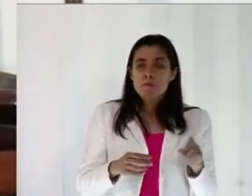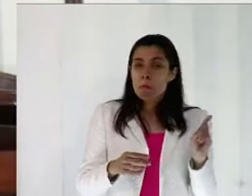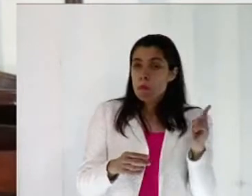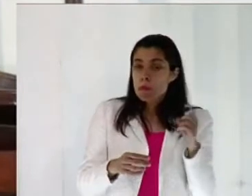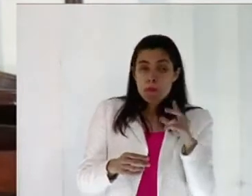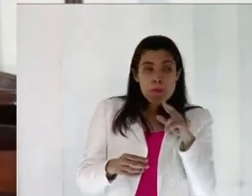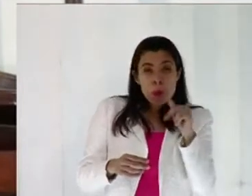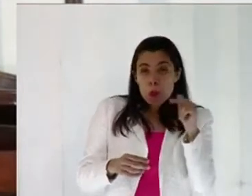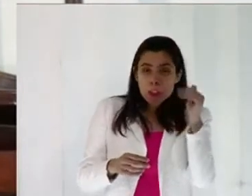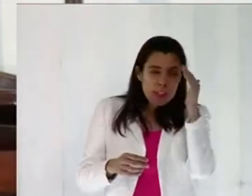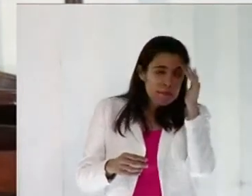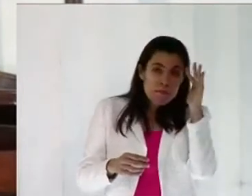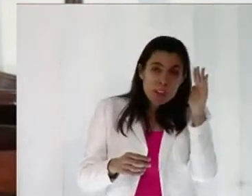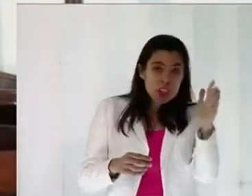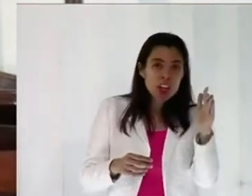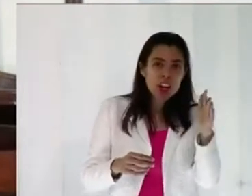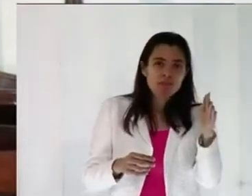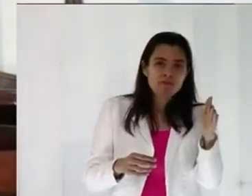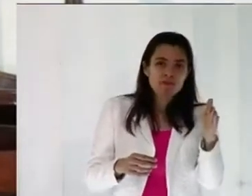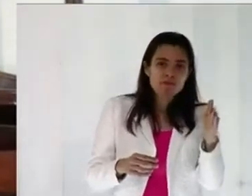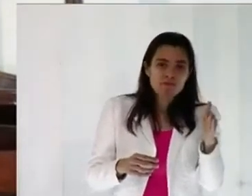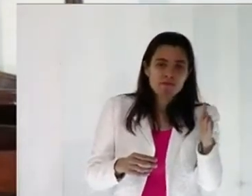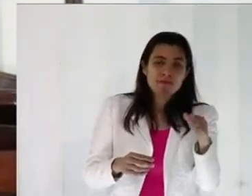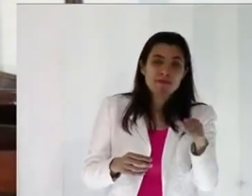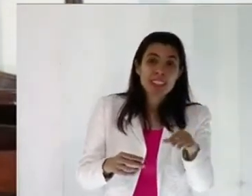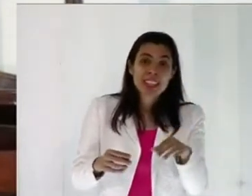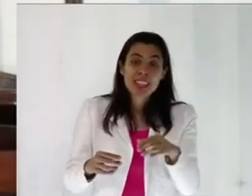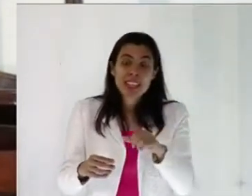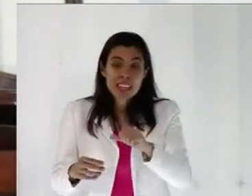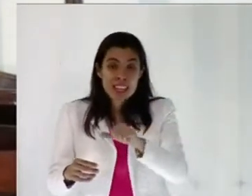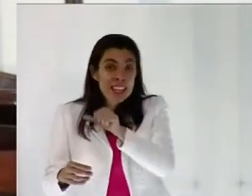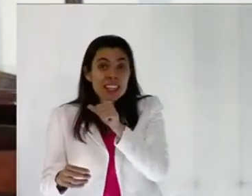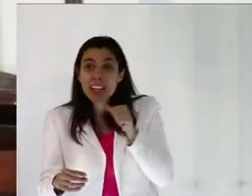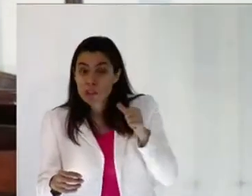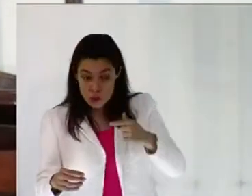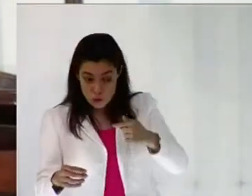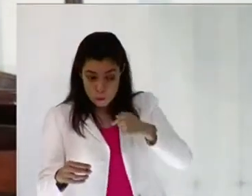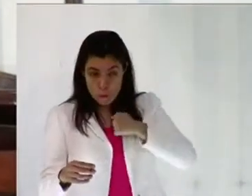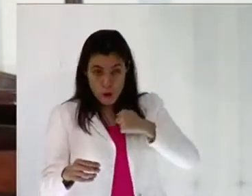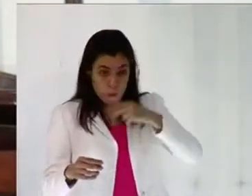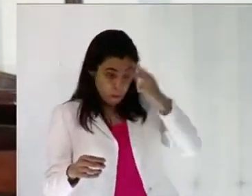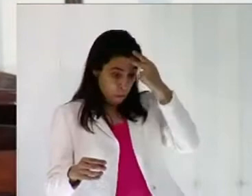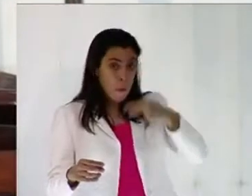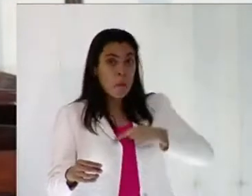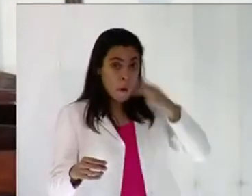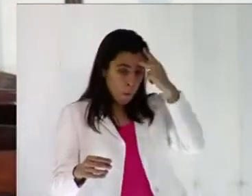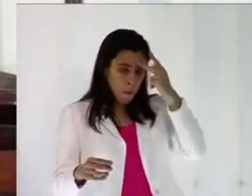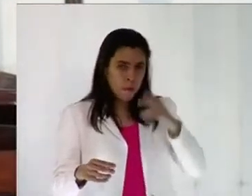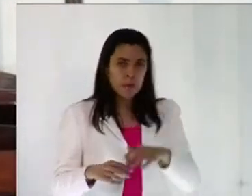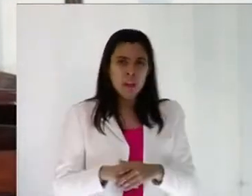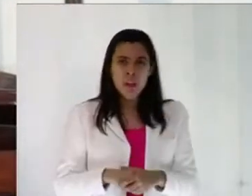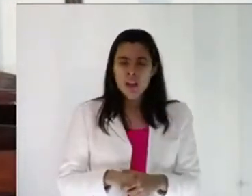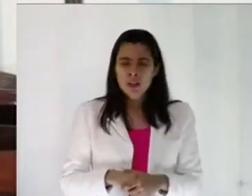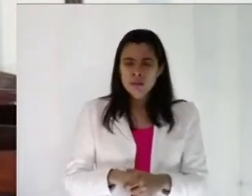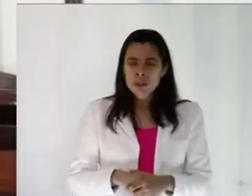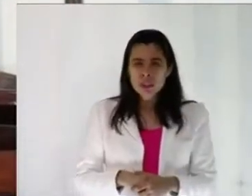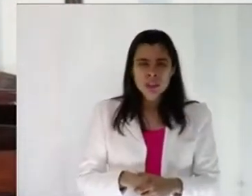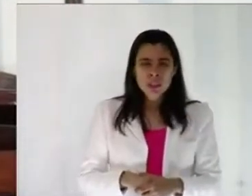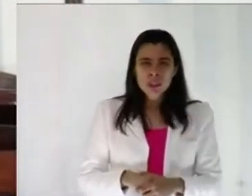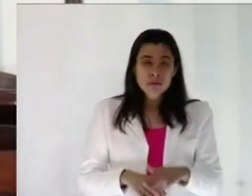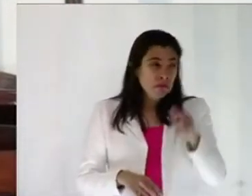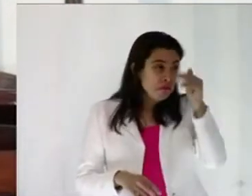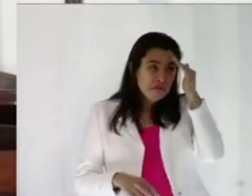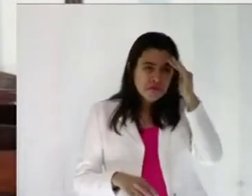ele mesmo será colocado sobre aquela lenha. Ele está entendendo que o seu pai o convidou para um tempo de sacrifício, de